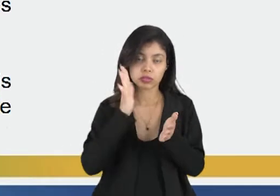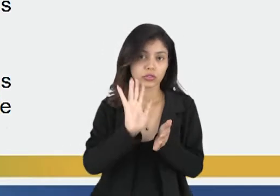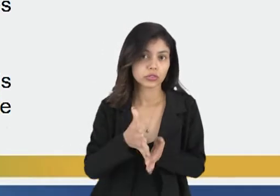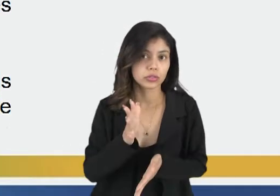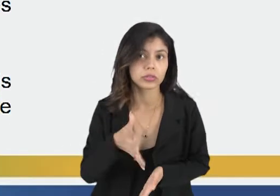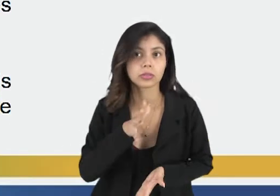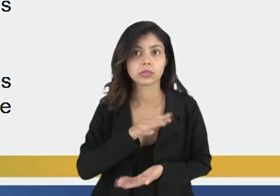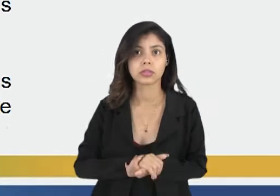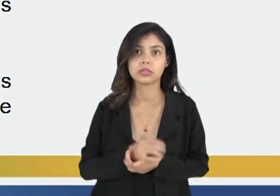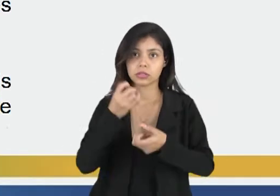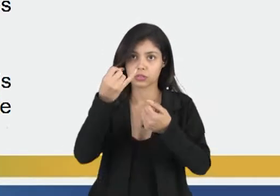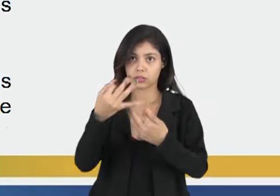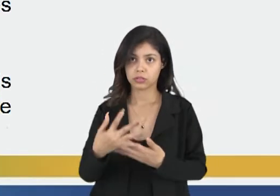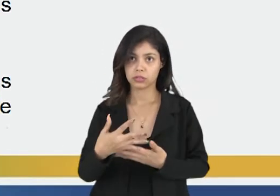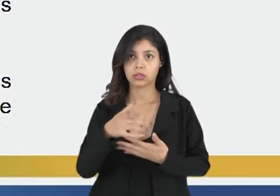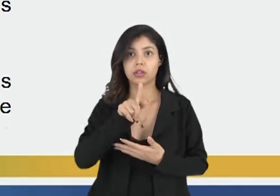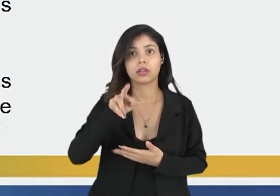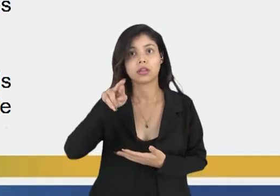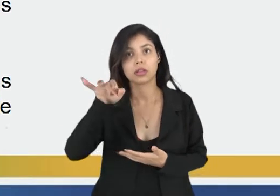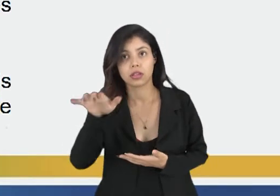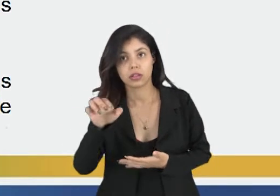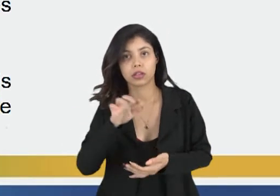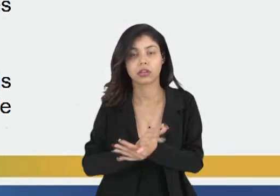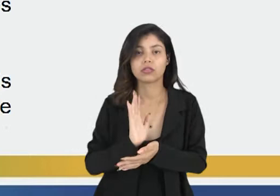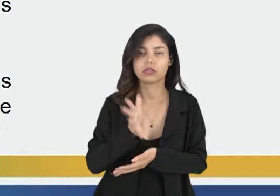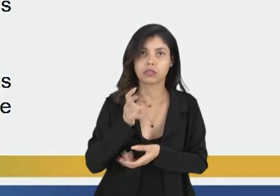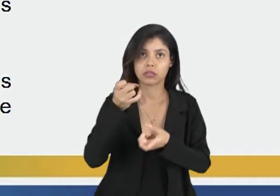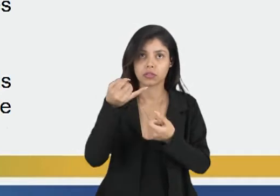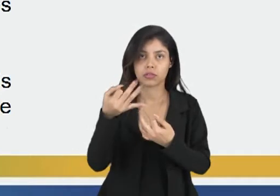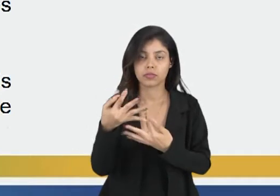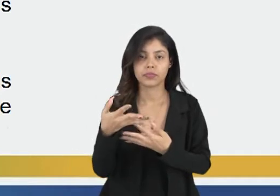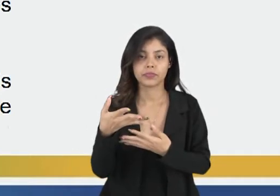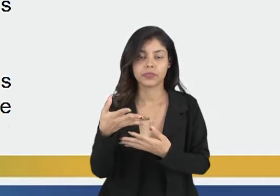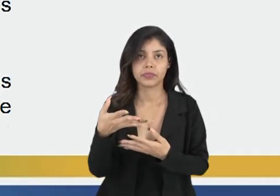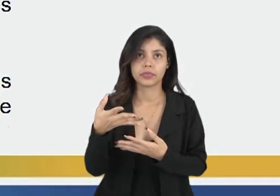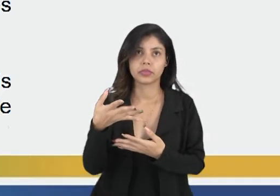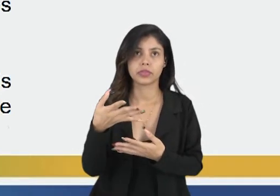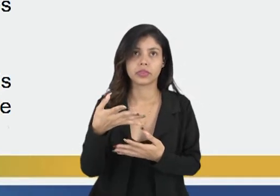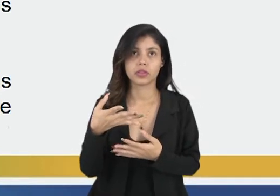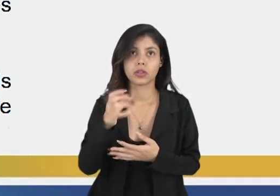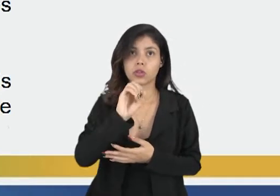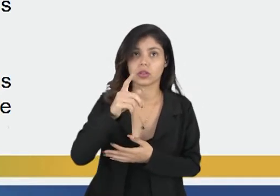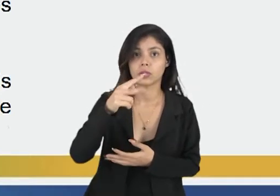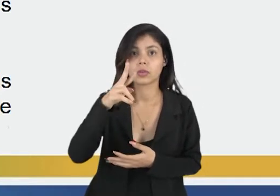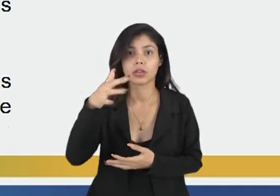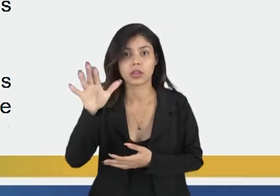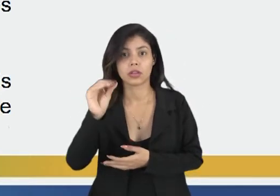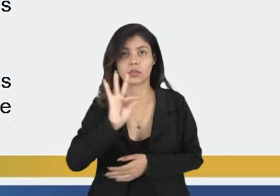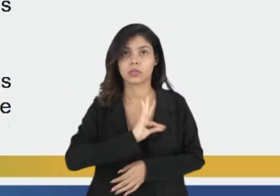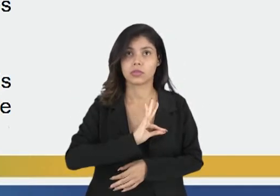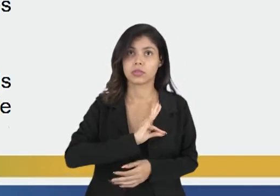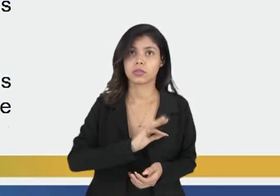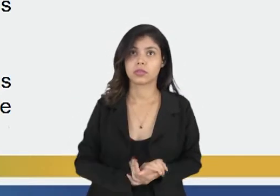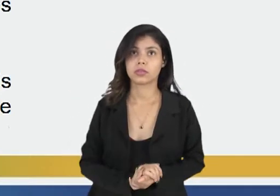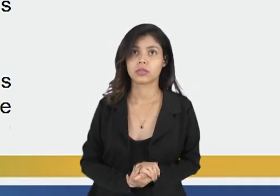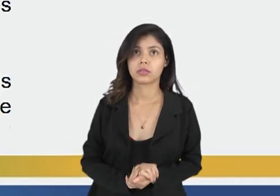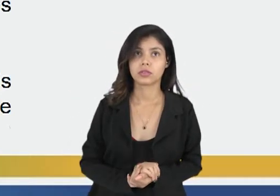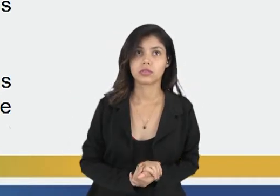já colocam esses agentes que estavam envolvidos, que se tratava de uma operação policial.